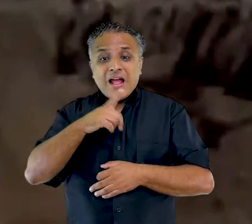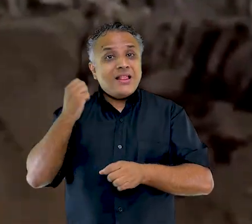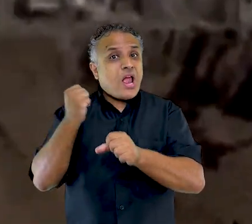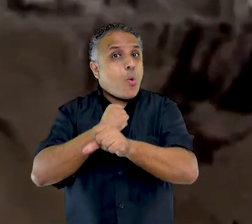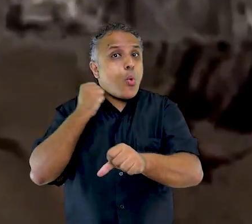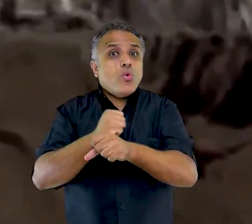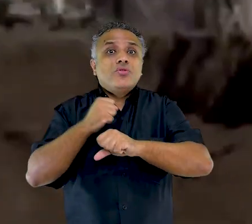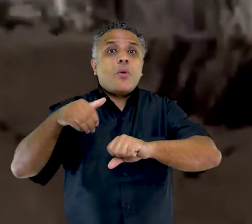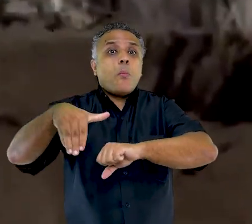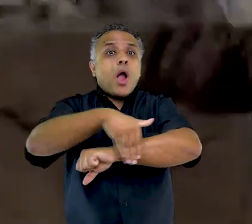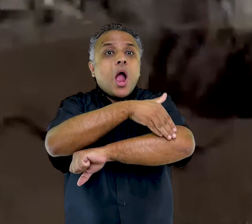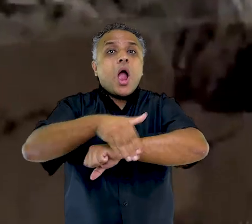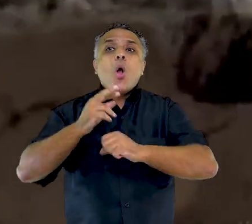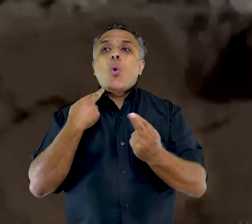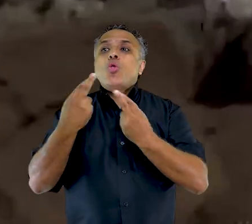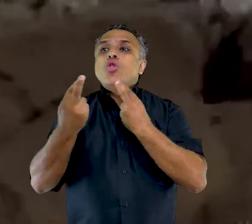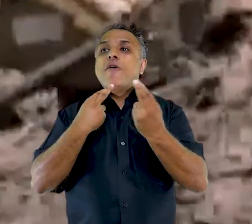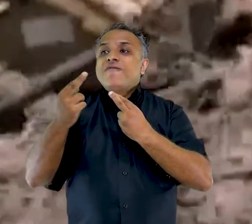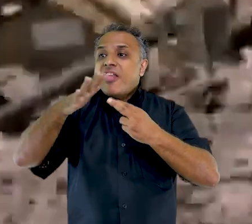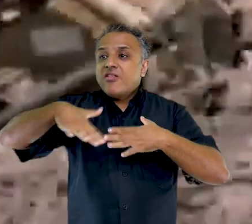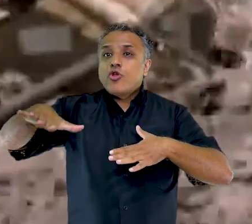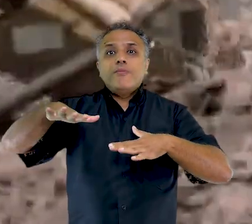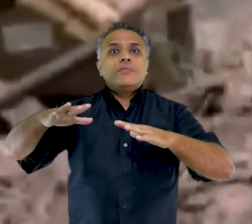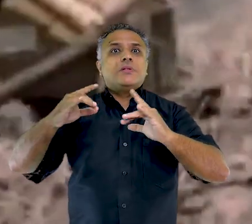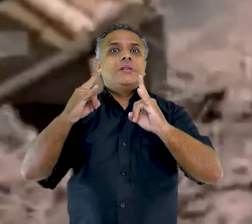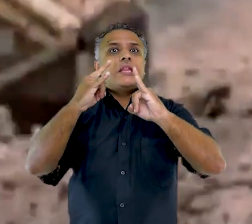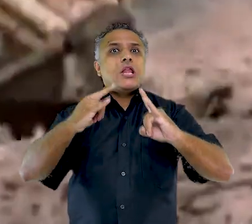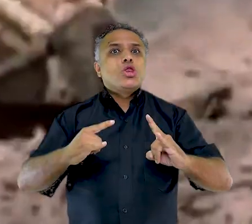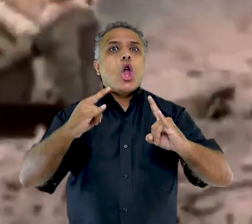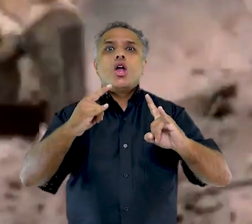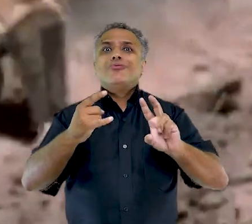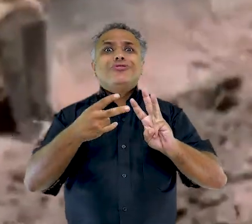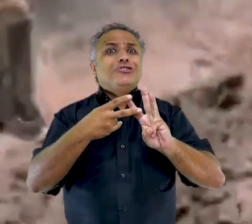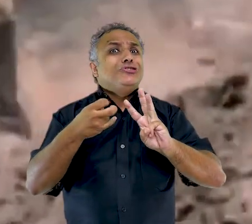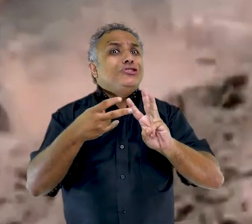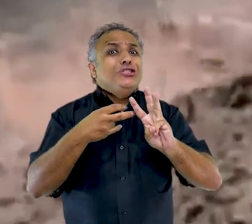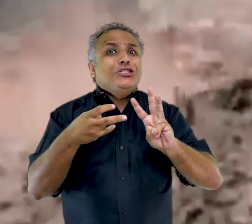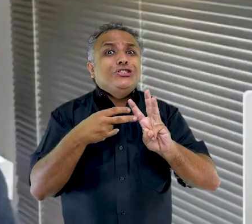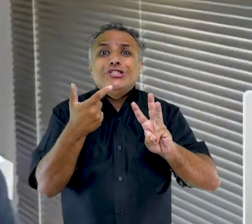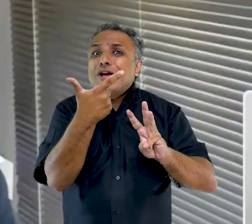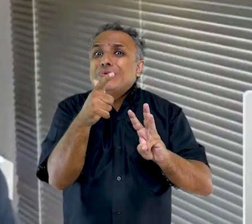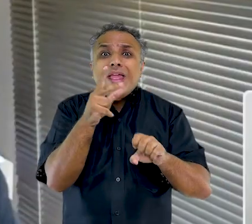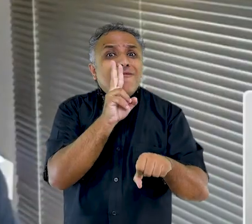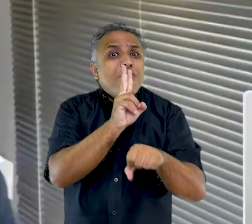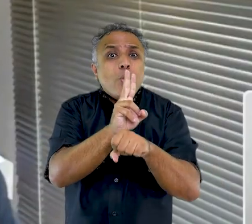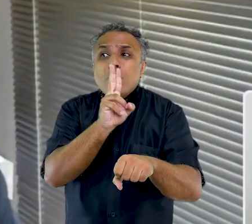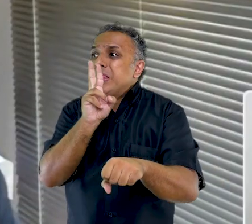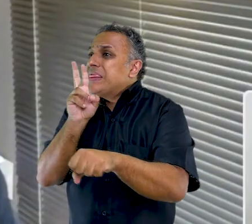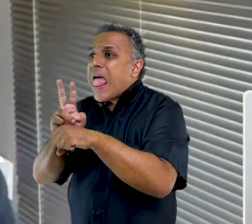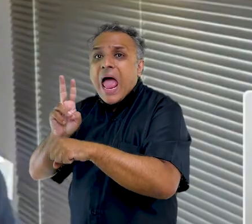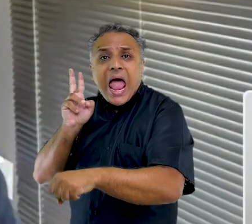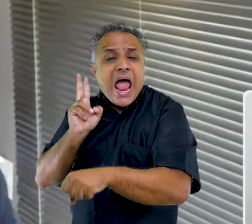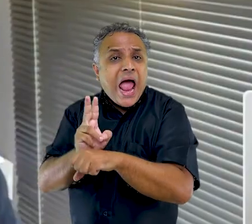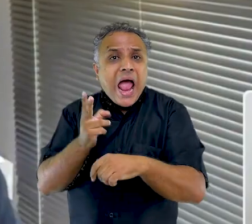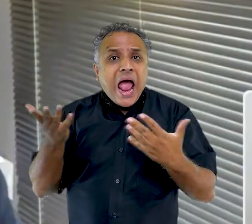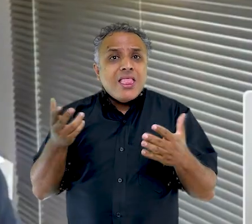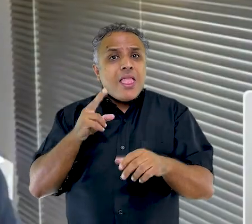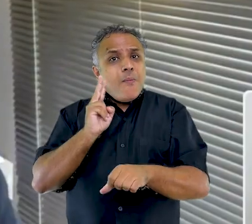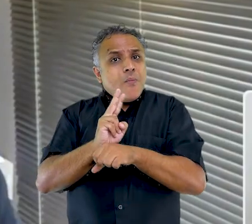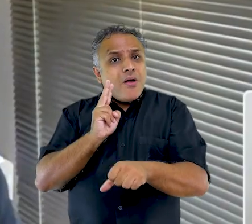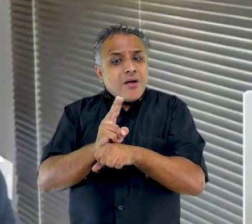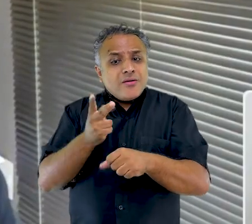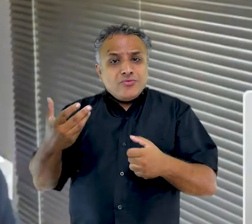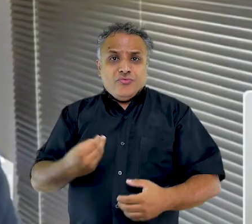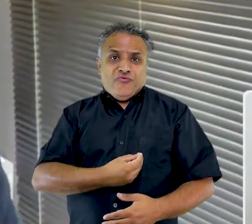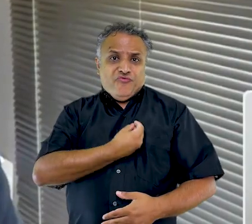de uma rodovia sobre um território indígena sem que tenha tido qualquer tipo de cuidado com relação à preservação do modo de vida